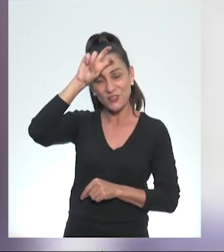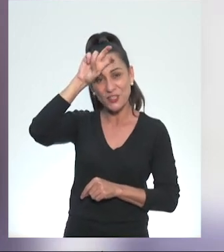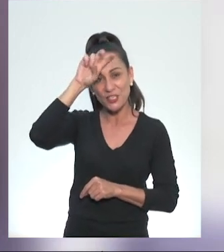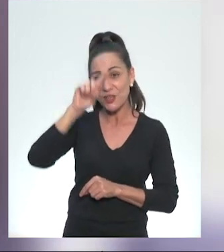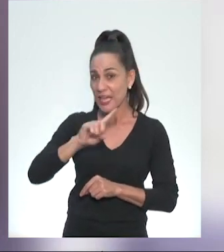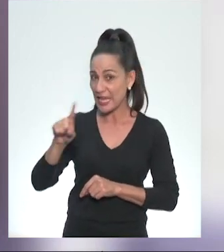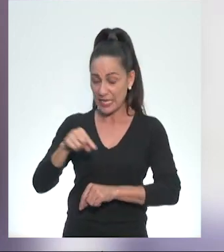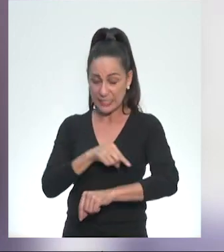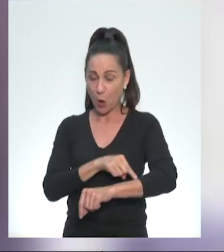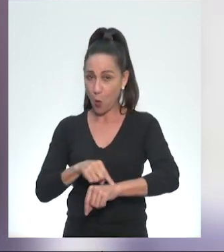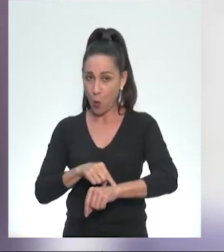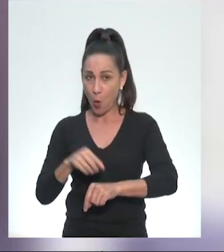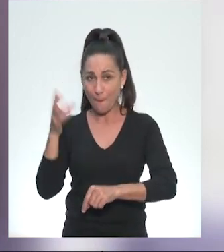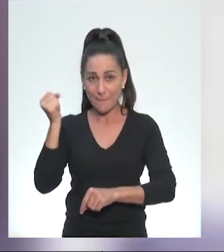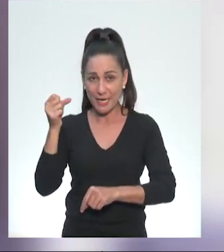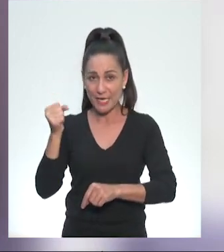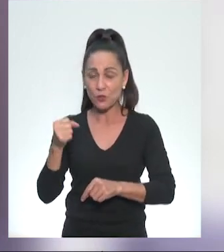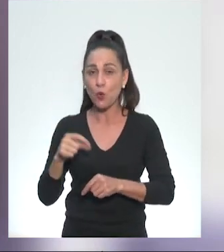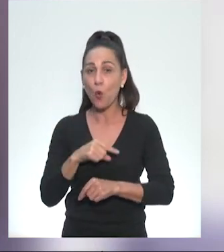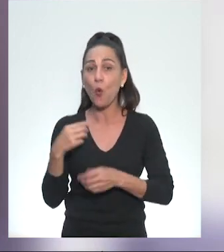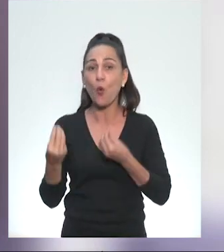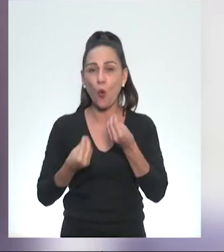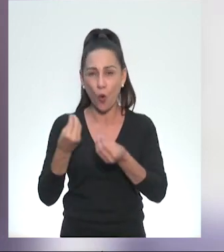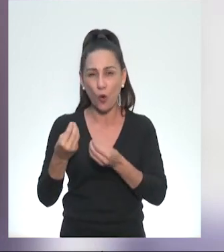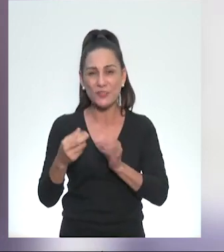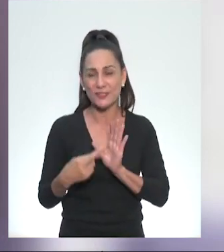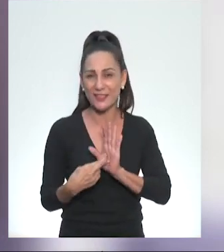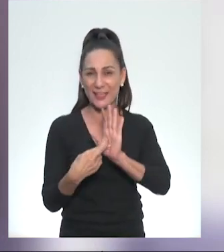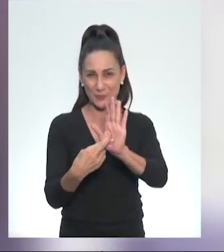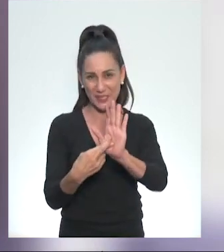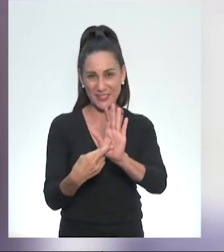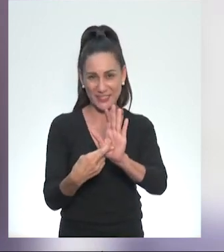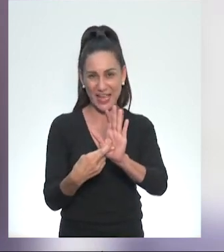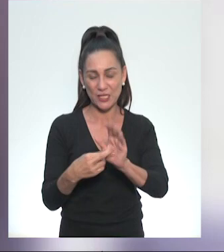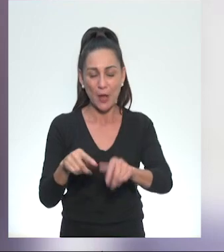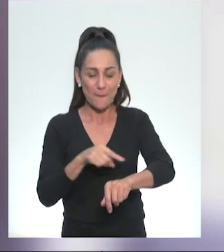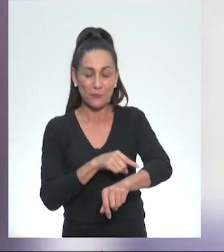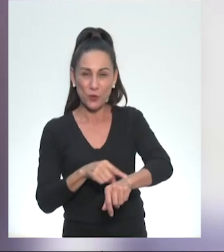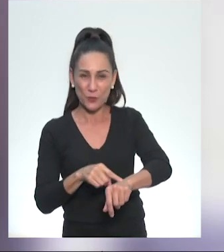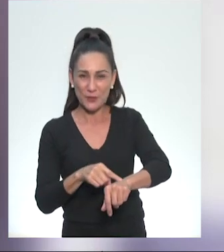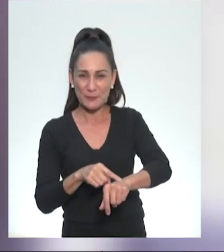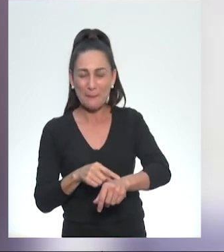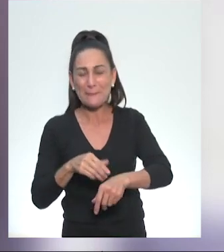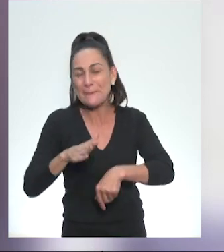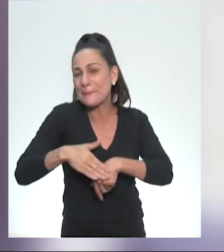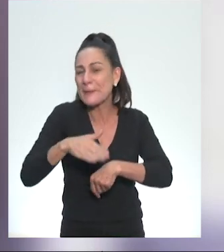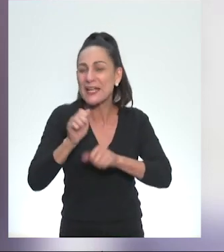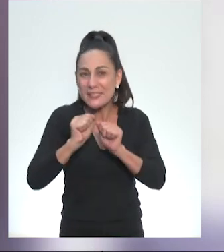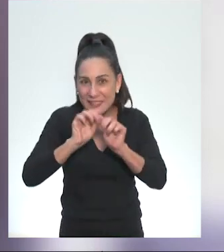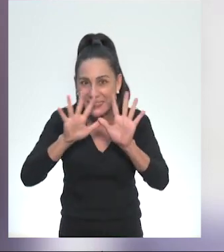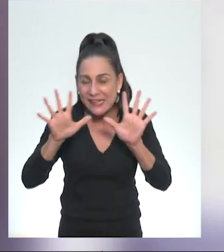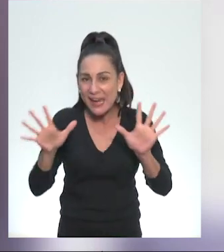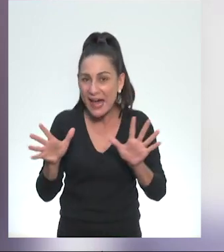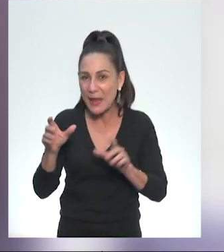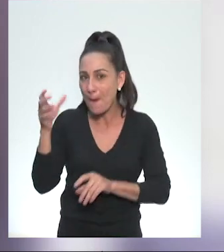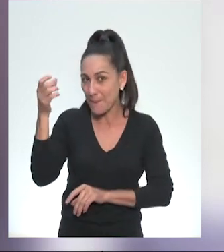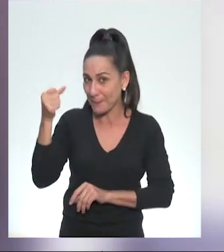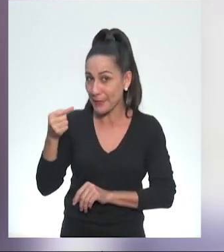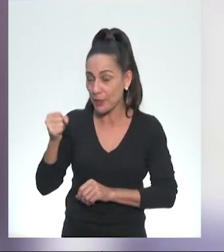eram brancos, né? Como muitas vezes acabam sendo representados, com tom de pele cada vez mais claros.